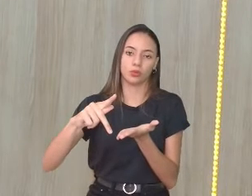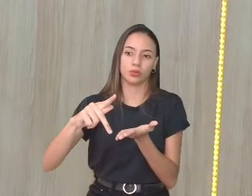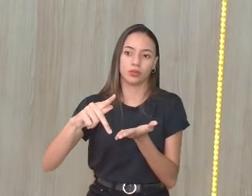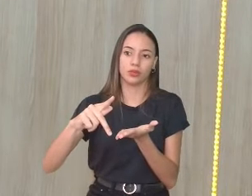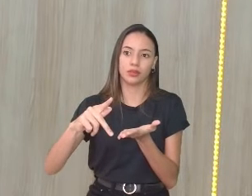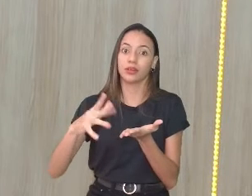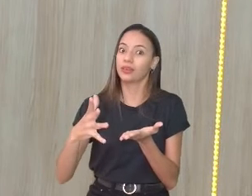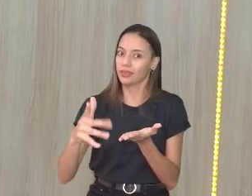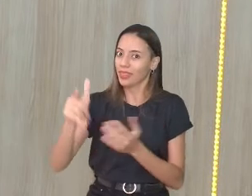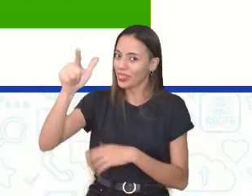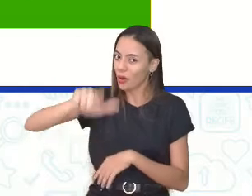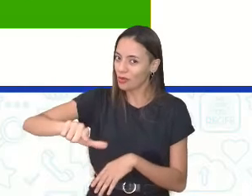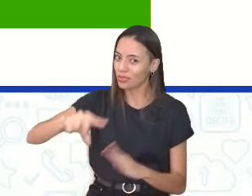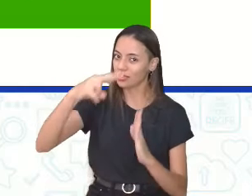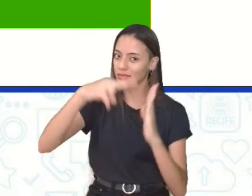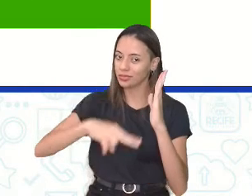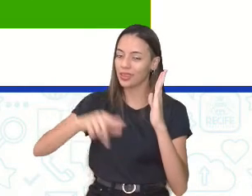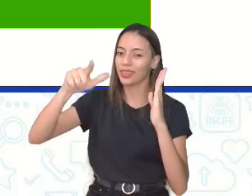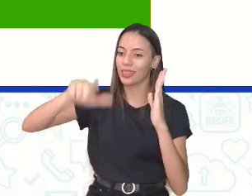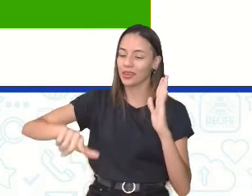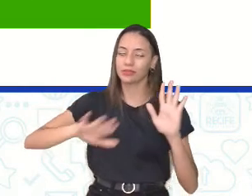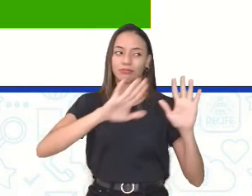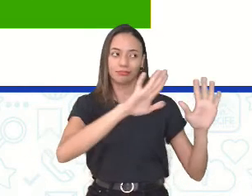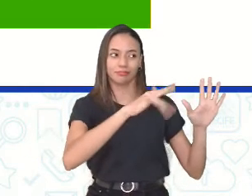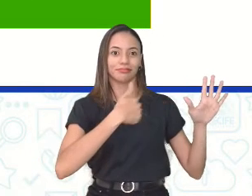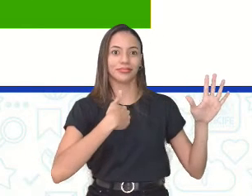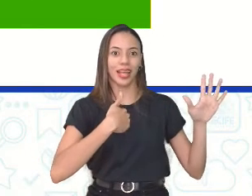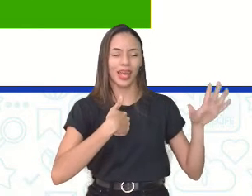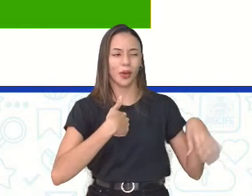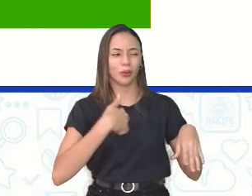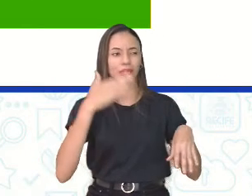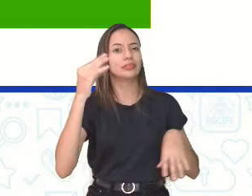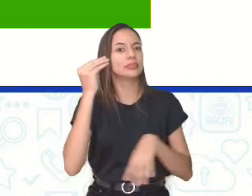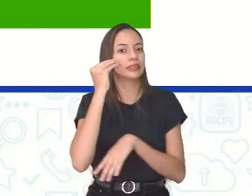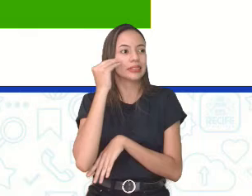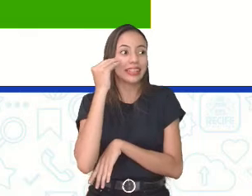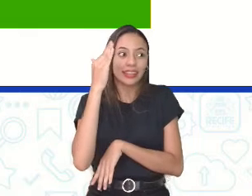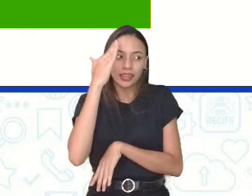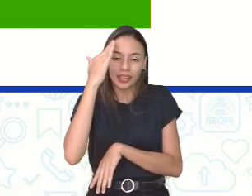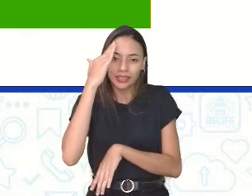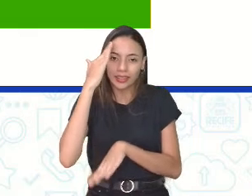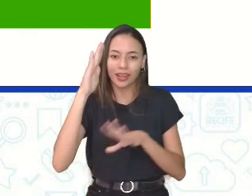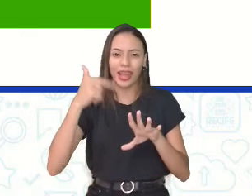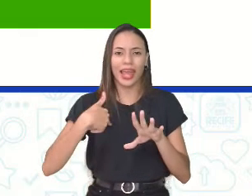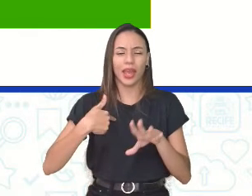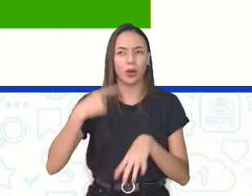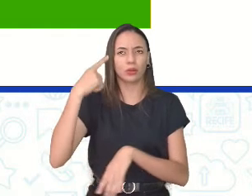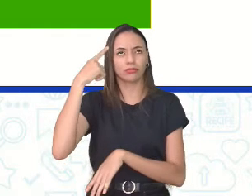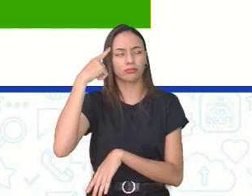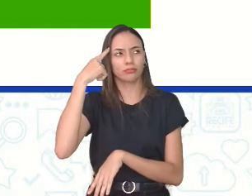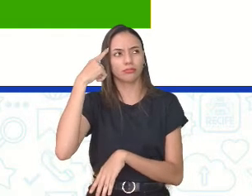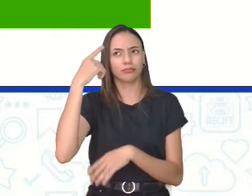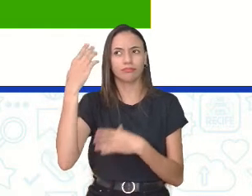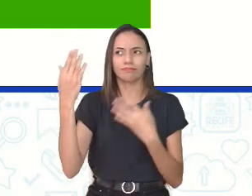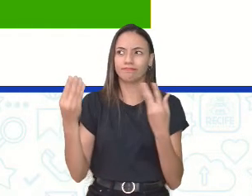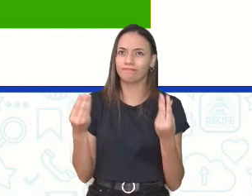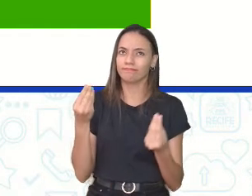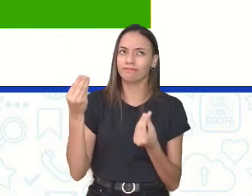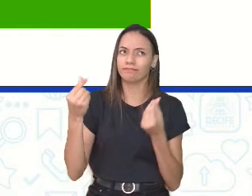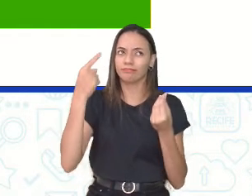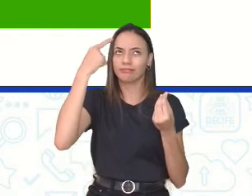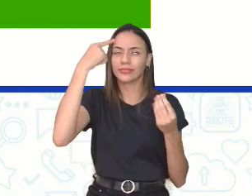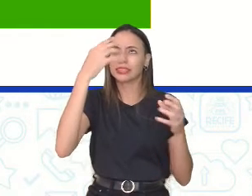Vamos de novo? Vamos lá. Porque eu estou aqui fazendo contas. Ó, a professora Viviane tá aqui, nem a viu? Nazaré, assim. É, tá fazendo